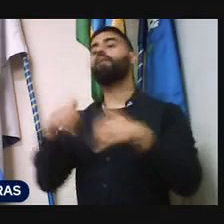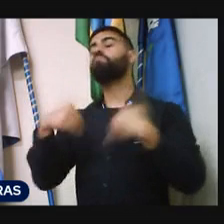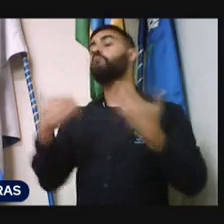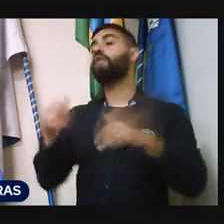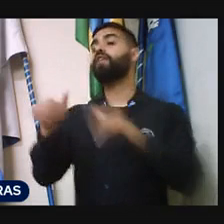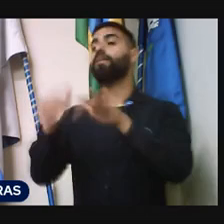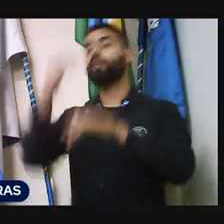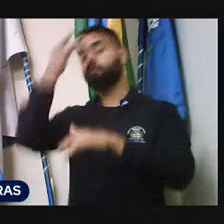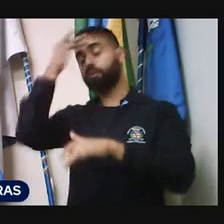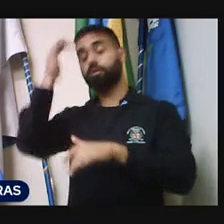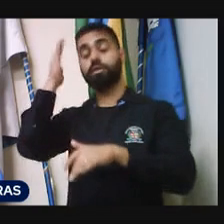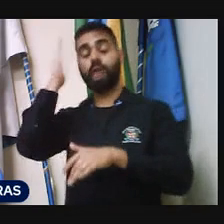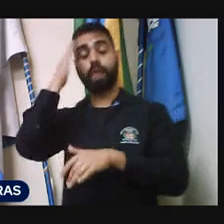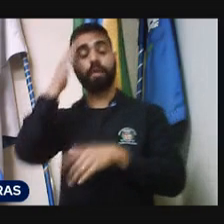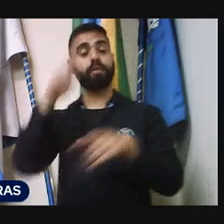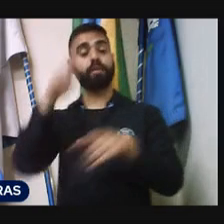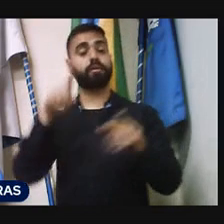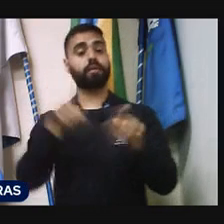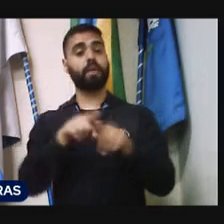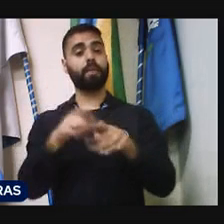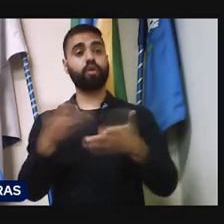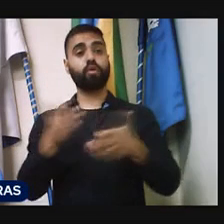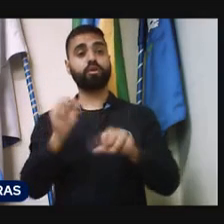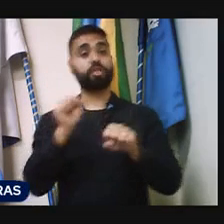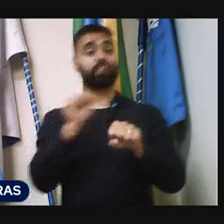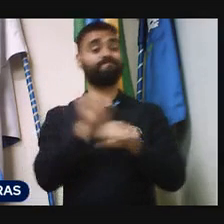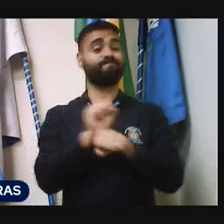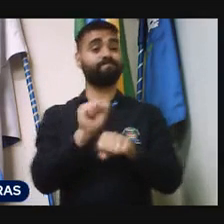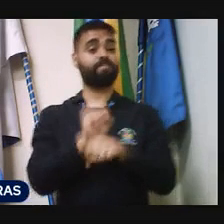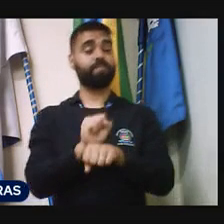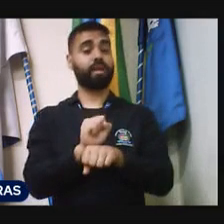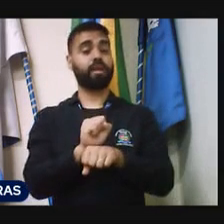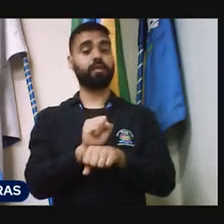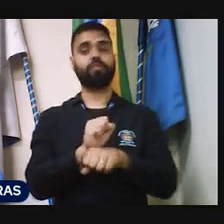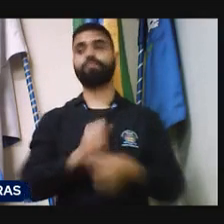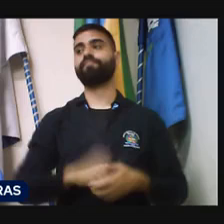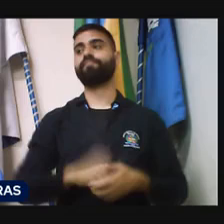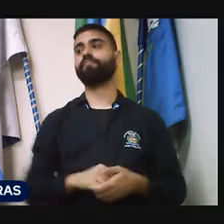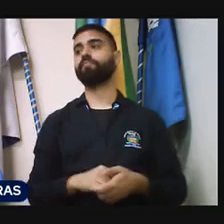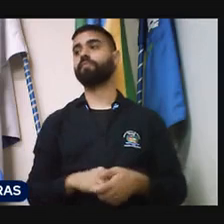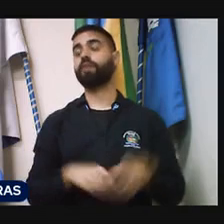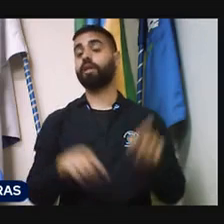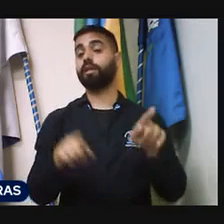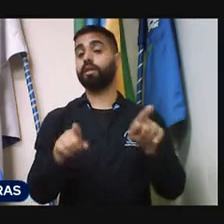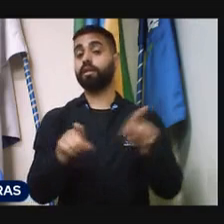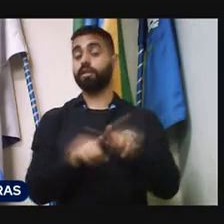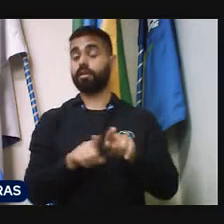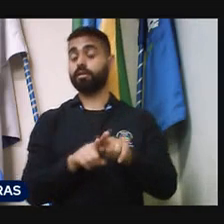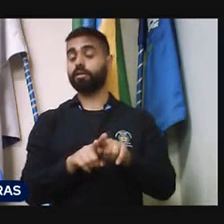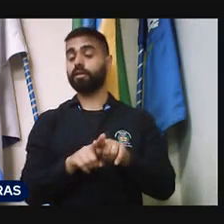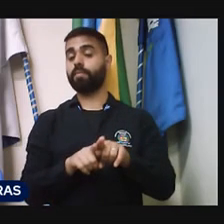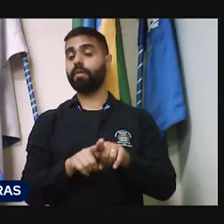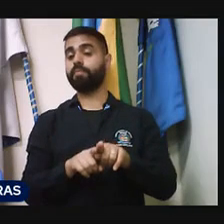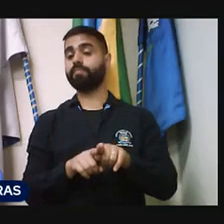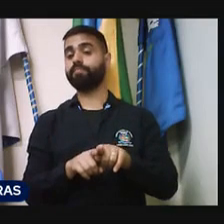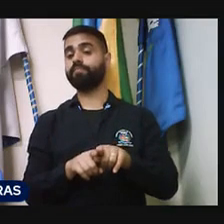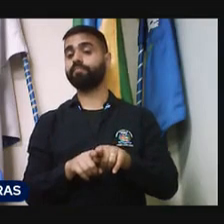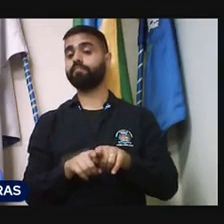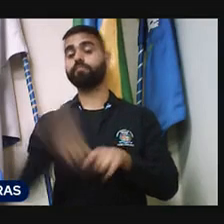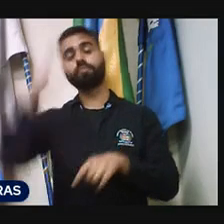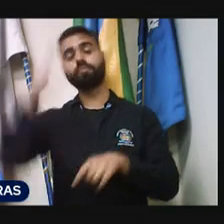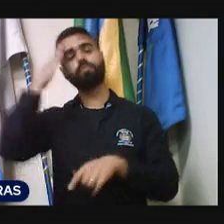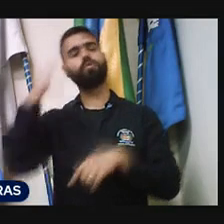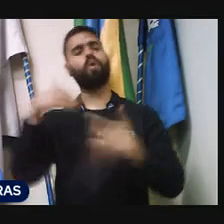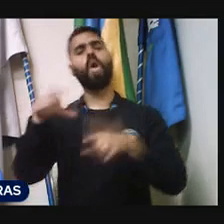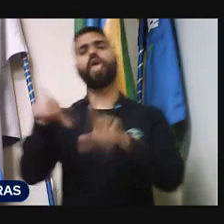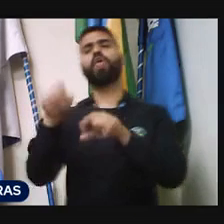visto que o processo seletivo se encontra paralisado por dois meses informe também quais são os critérios de